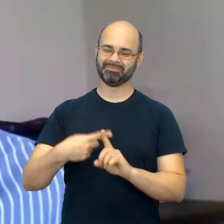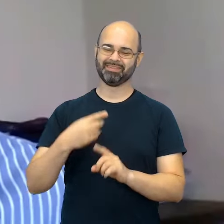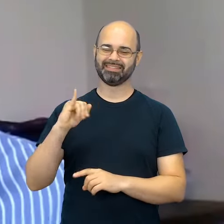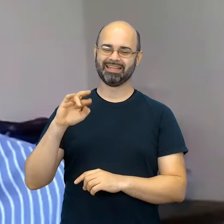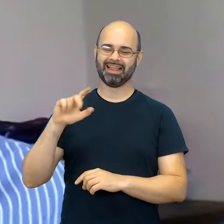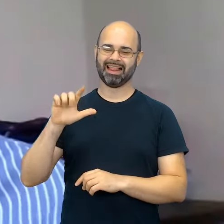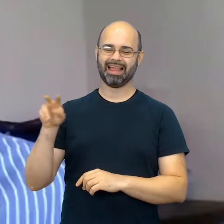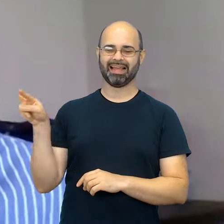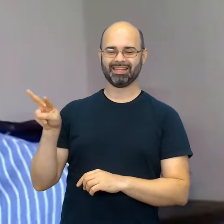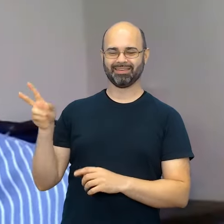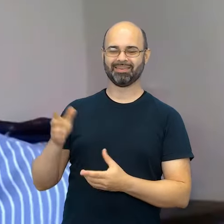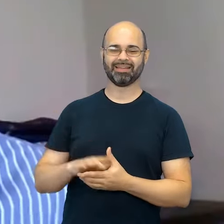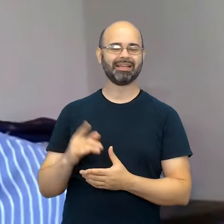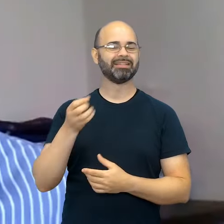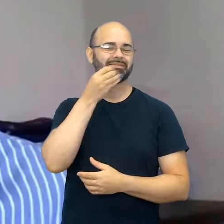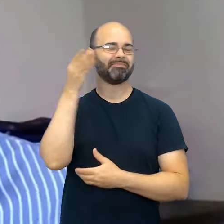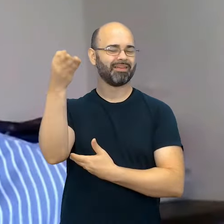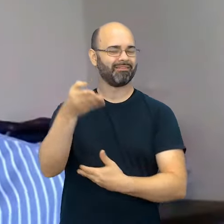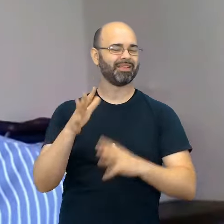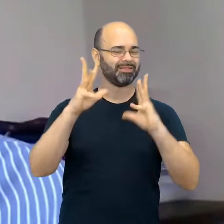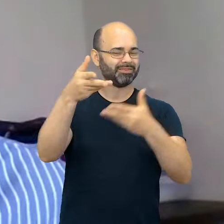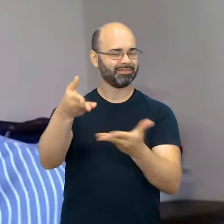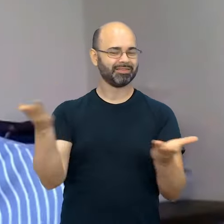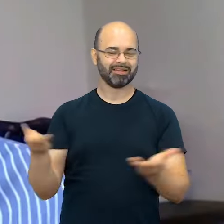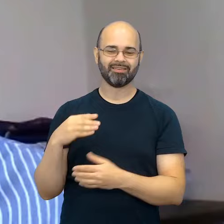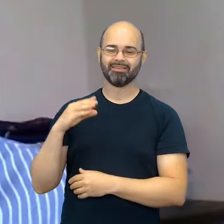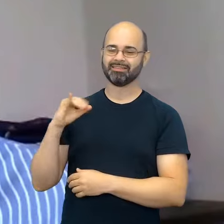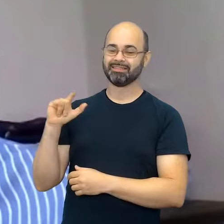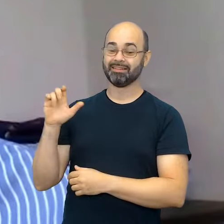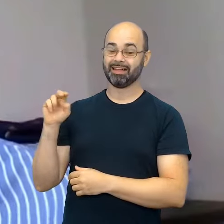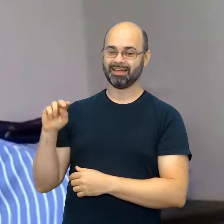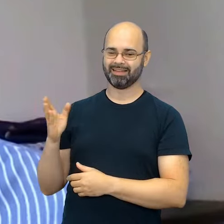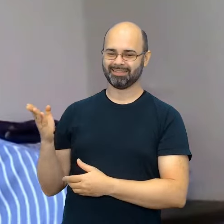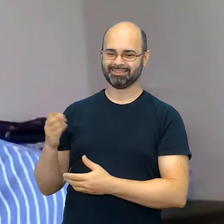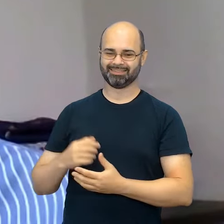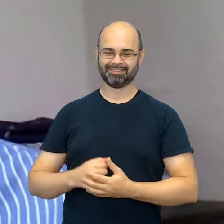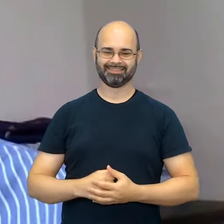todos bem-vindos e passo a palavra para a Sirlene.